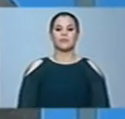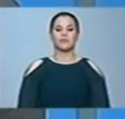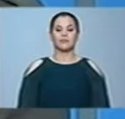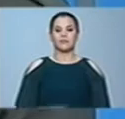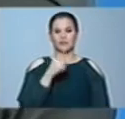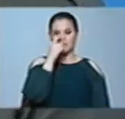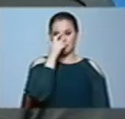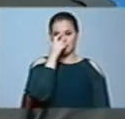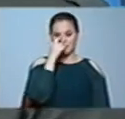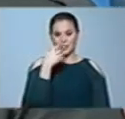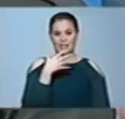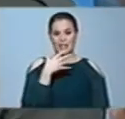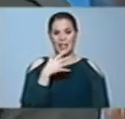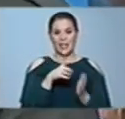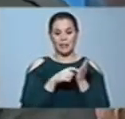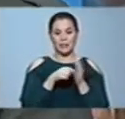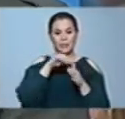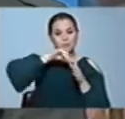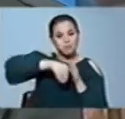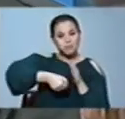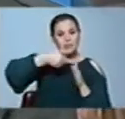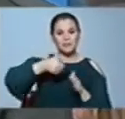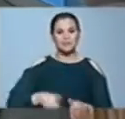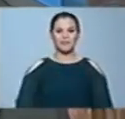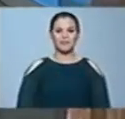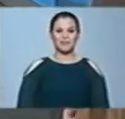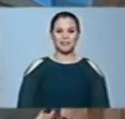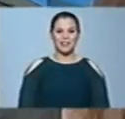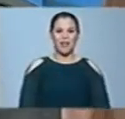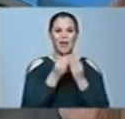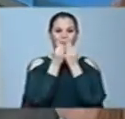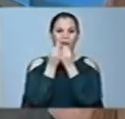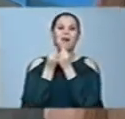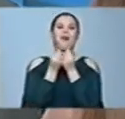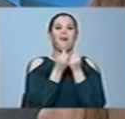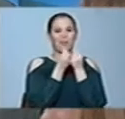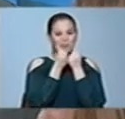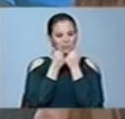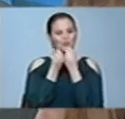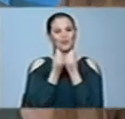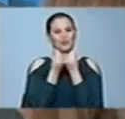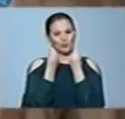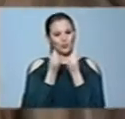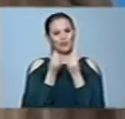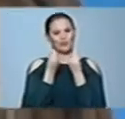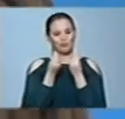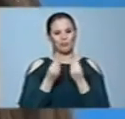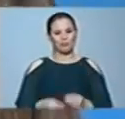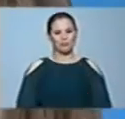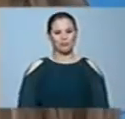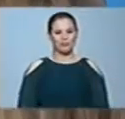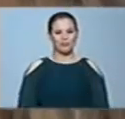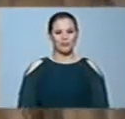principal é que vai ser lenta que não fala né hum eu paguei pela minha filha agora